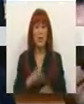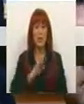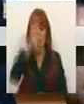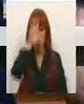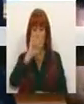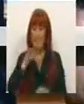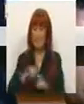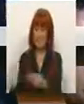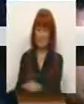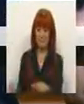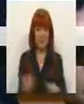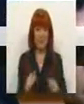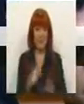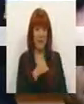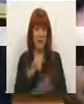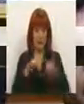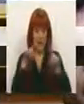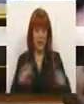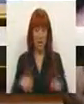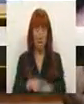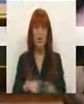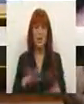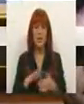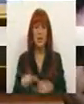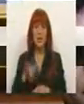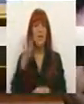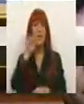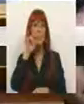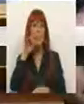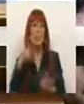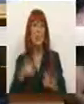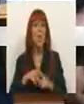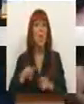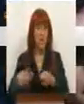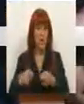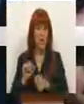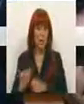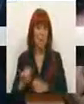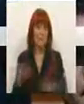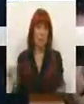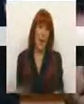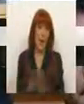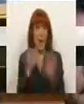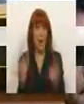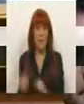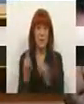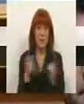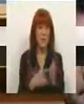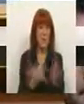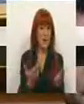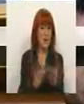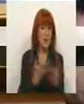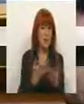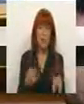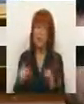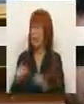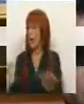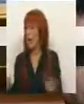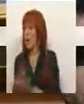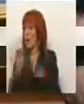Sr. Ministro nos traz a esta Casa para a gestão das áreas protegidas, onde é evidente, por um lado, a falta de estudos e também